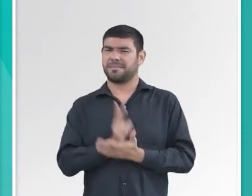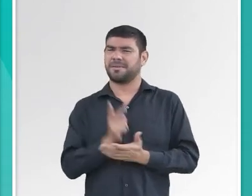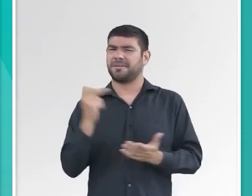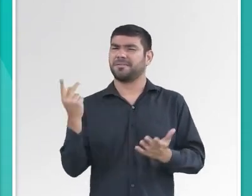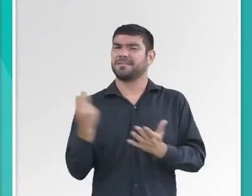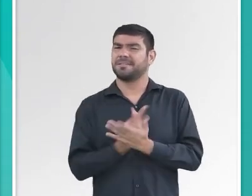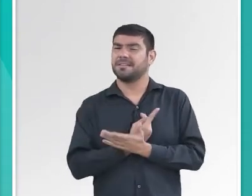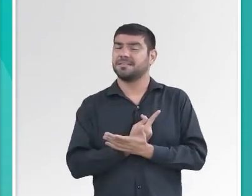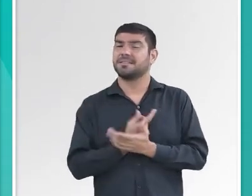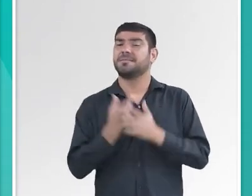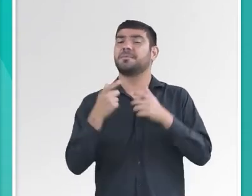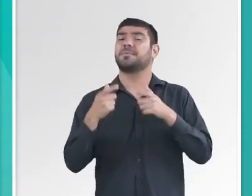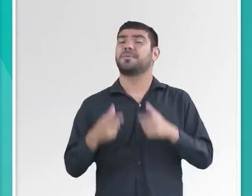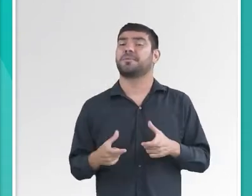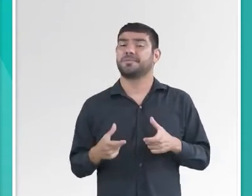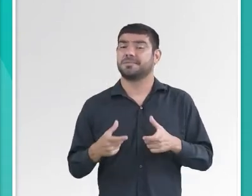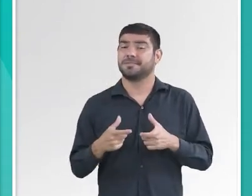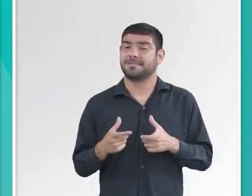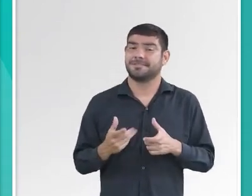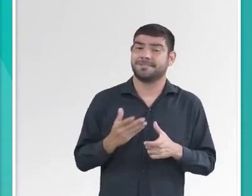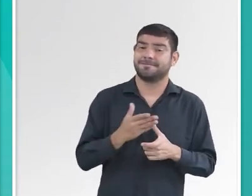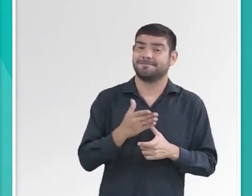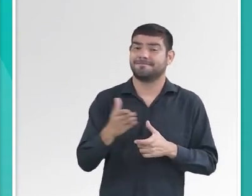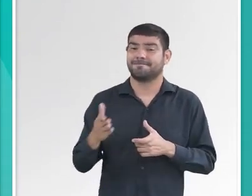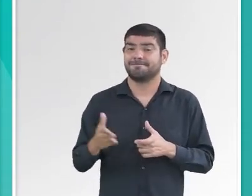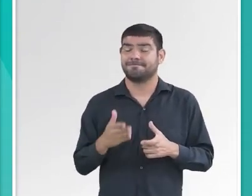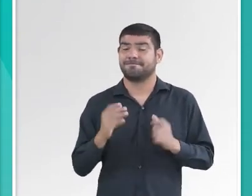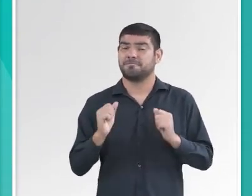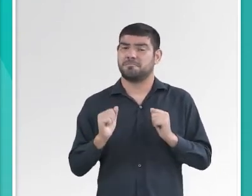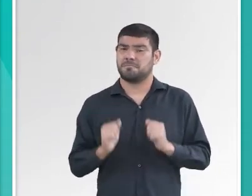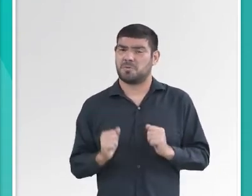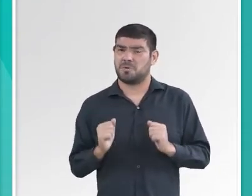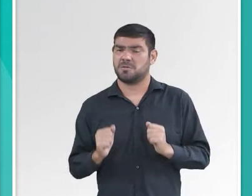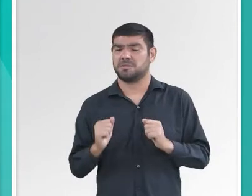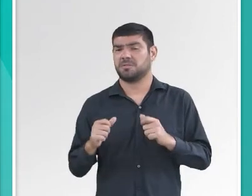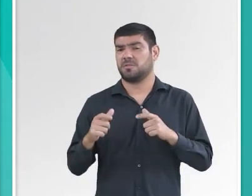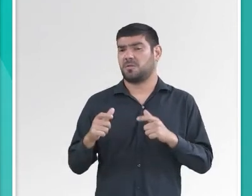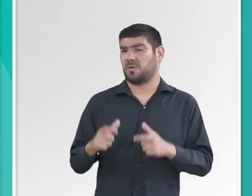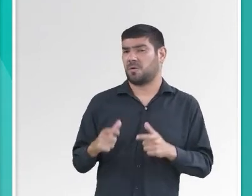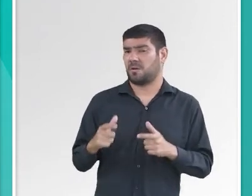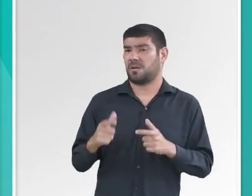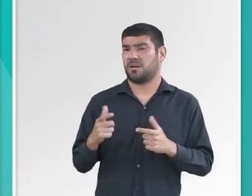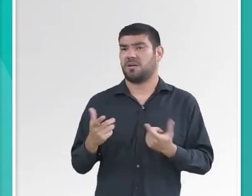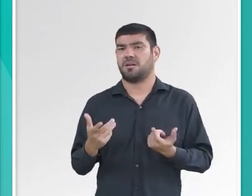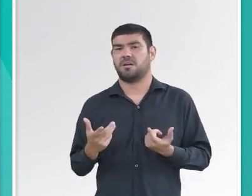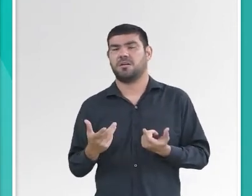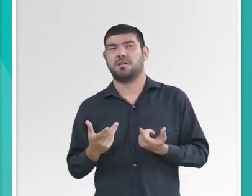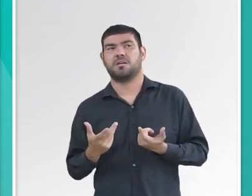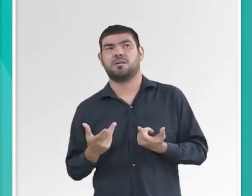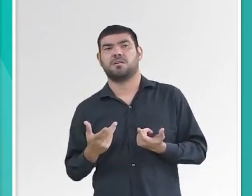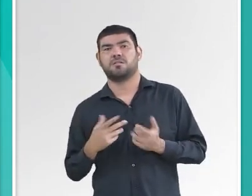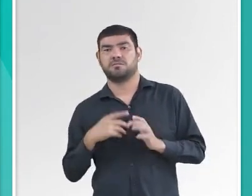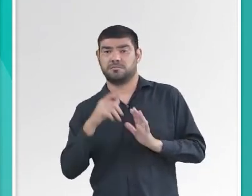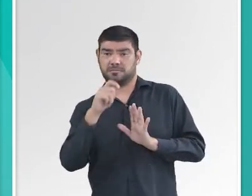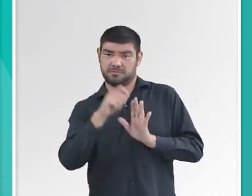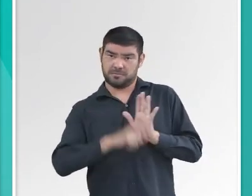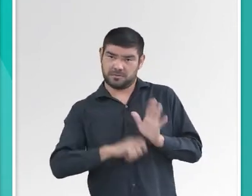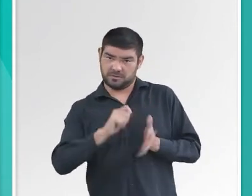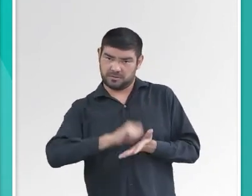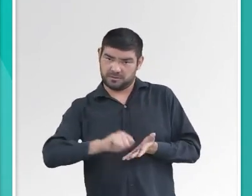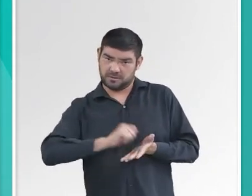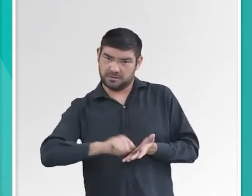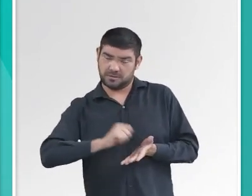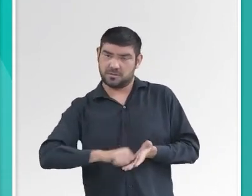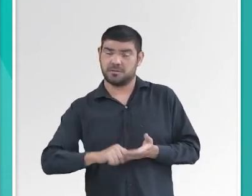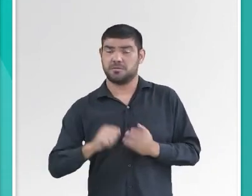algum veículo, né, em algum local, que pode ser um local em que nós vamos ter aí um texto escrito, um texto